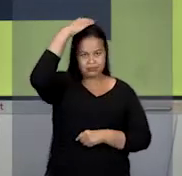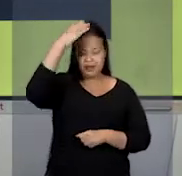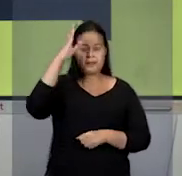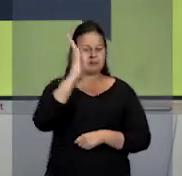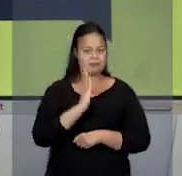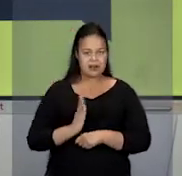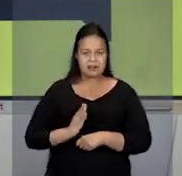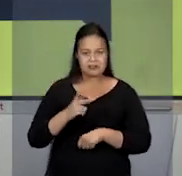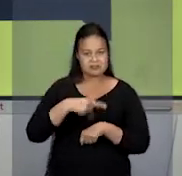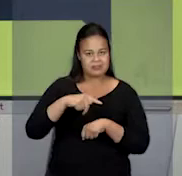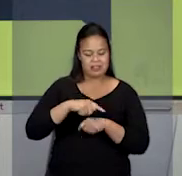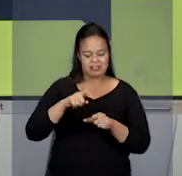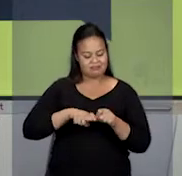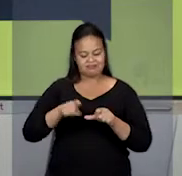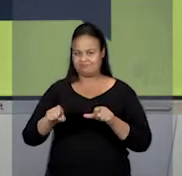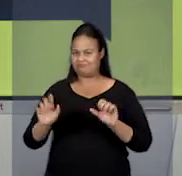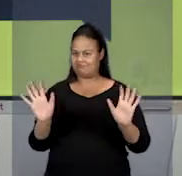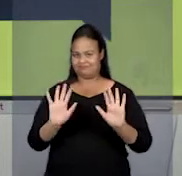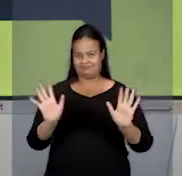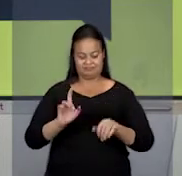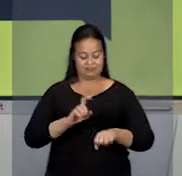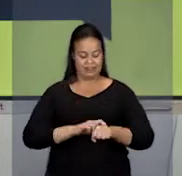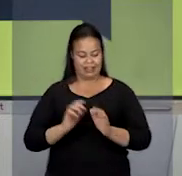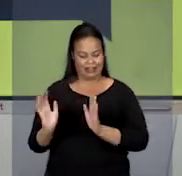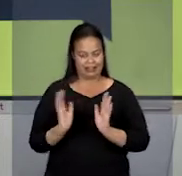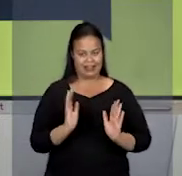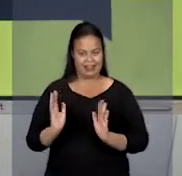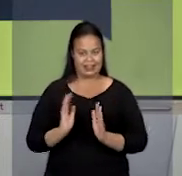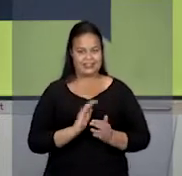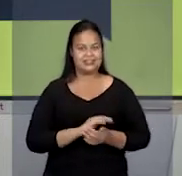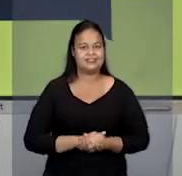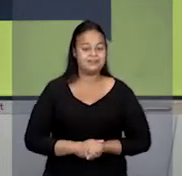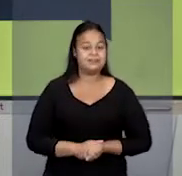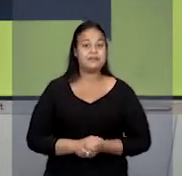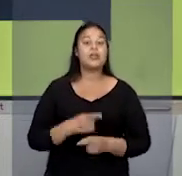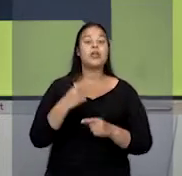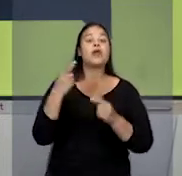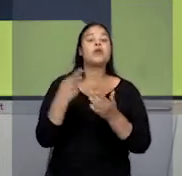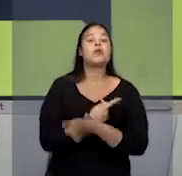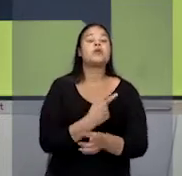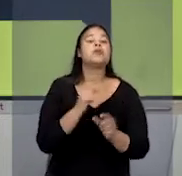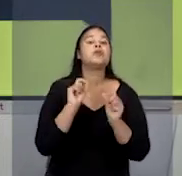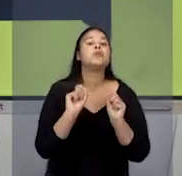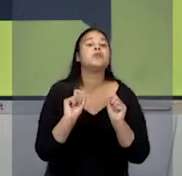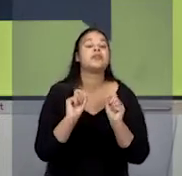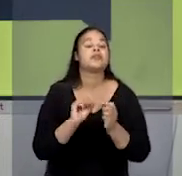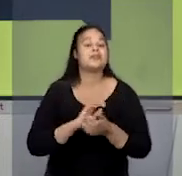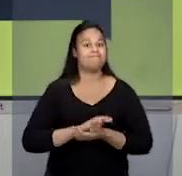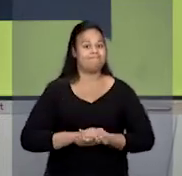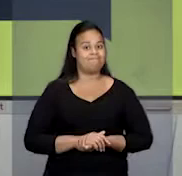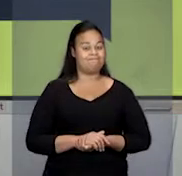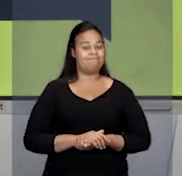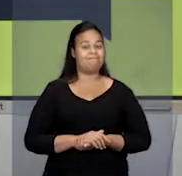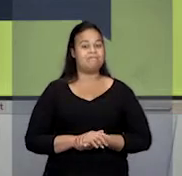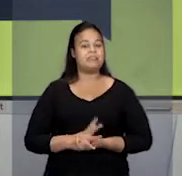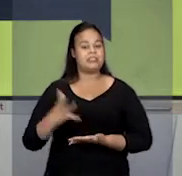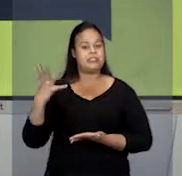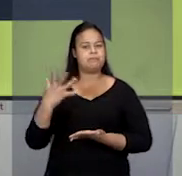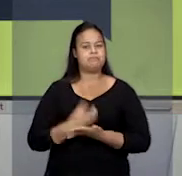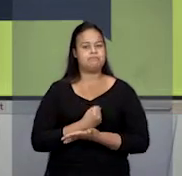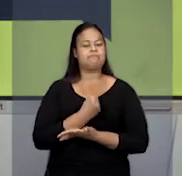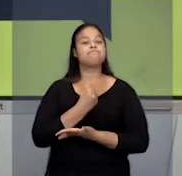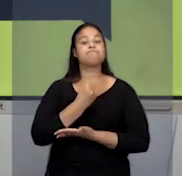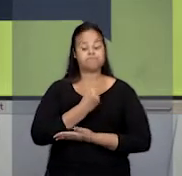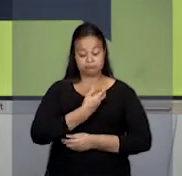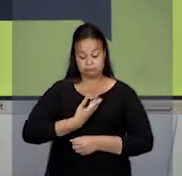não era independente até esse momento. O que acontece é que quando ele assume o governo,